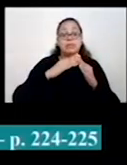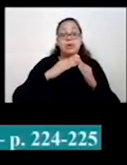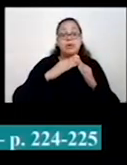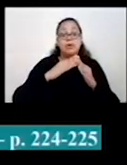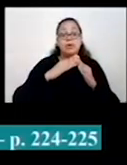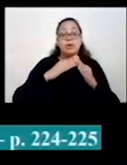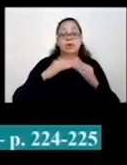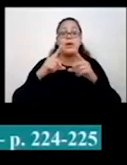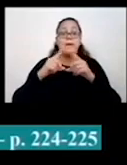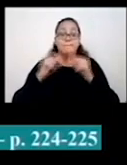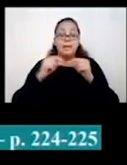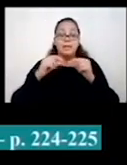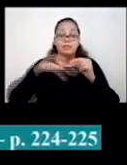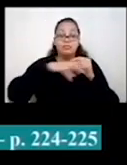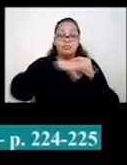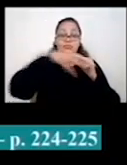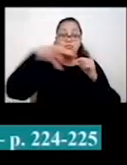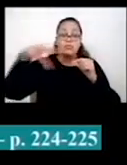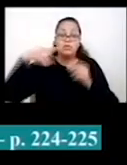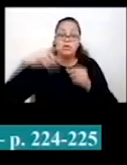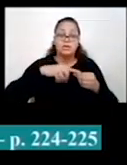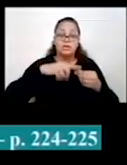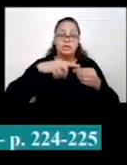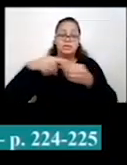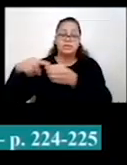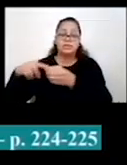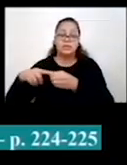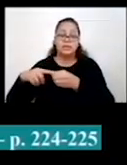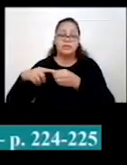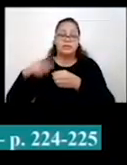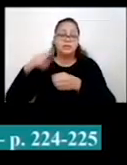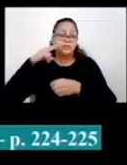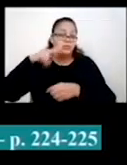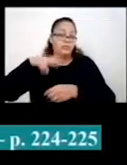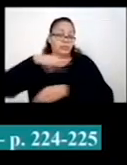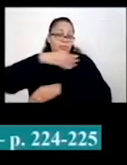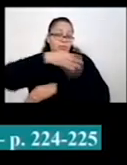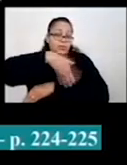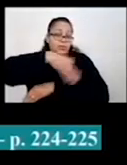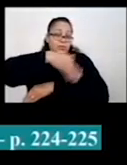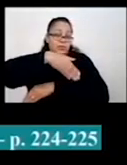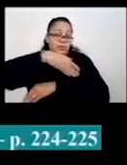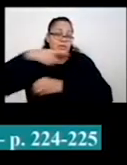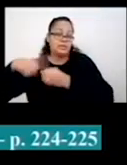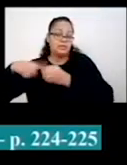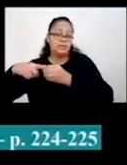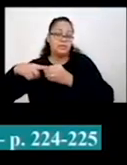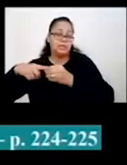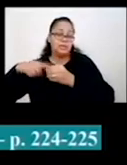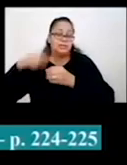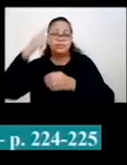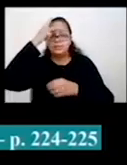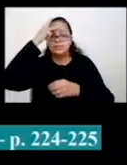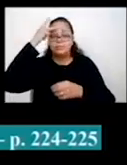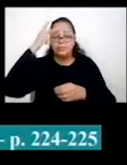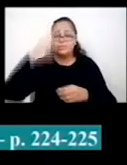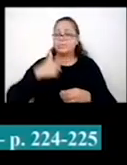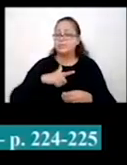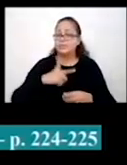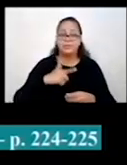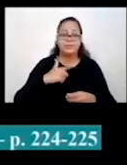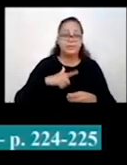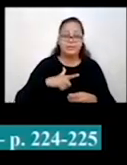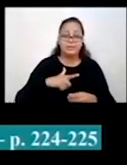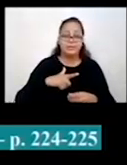uma imagem de um espaço urbano, de uma rua, né, numa das cidades satélites aí de Brasília, onde a maioria da população não tem